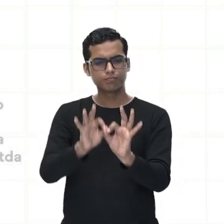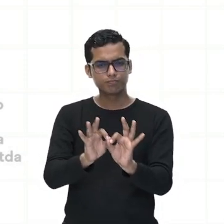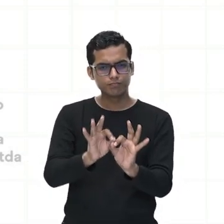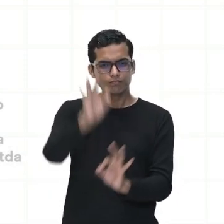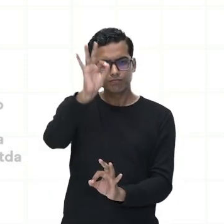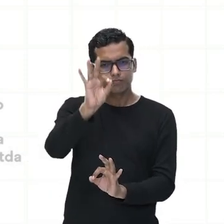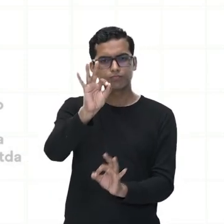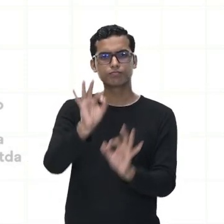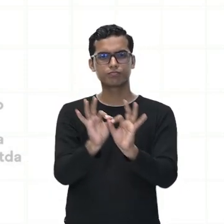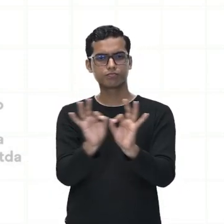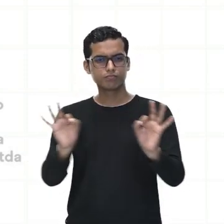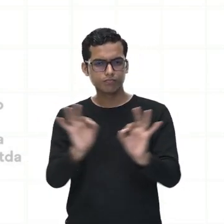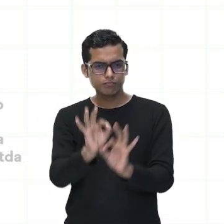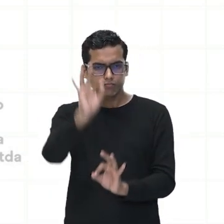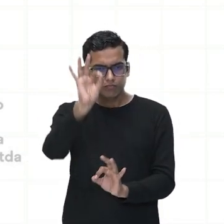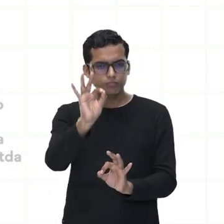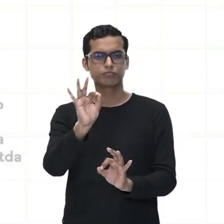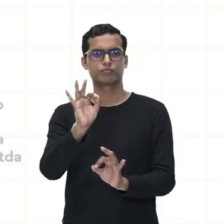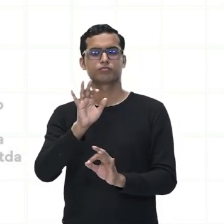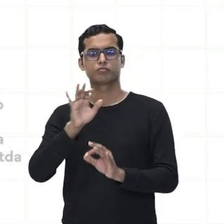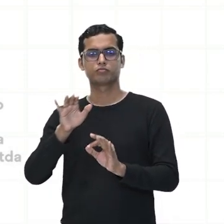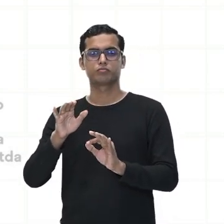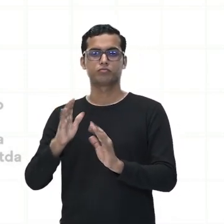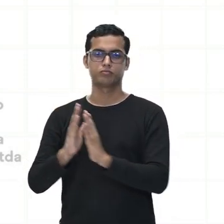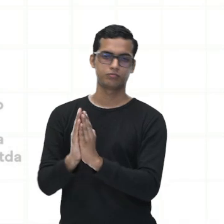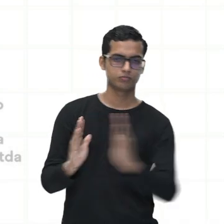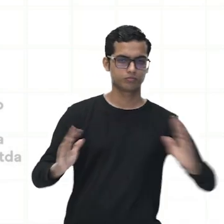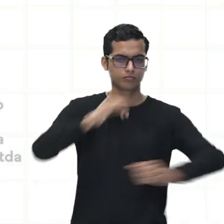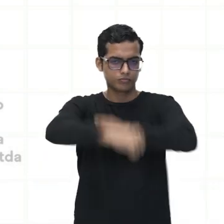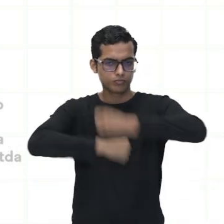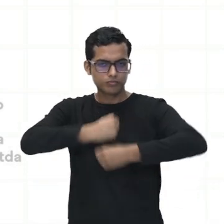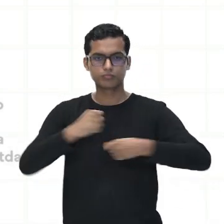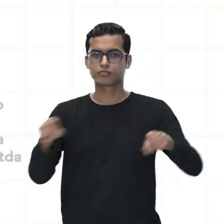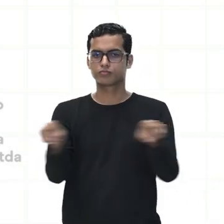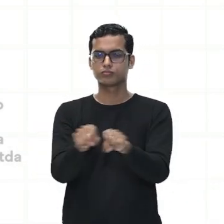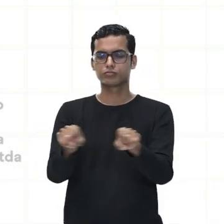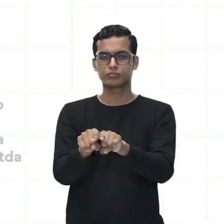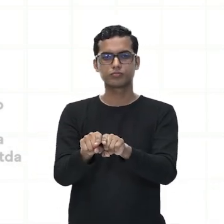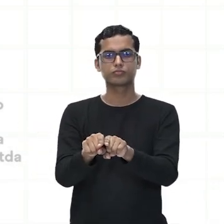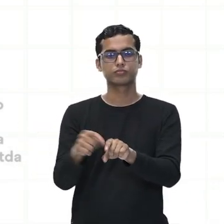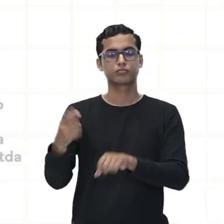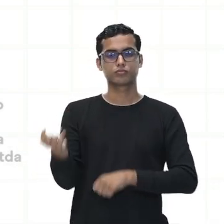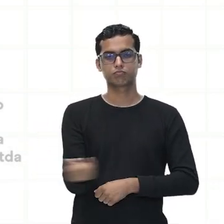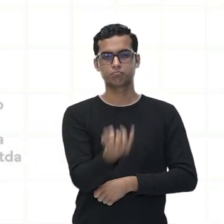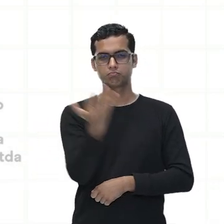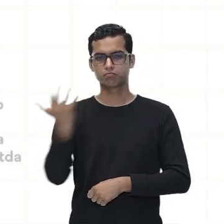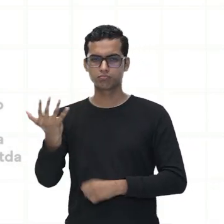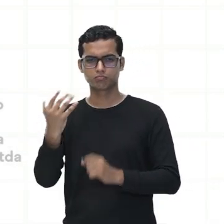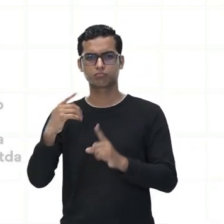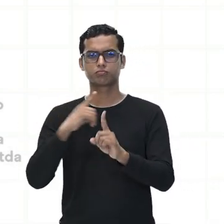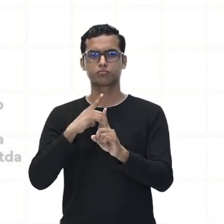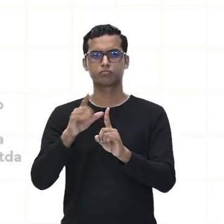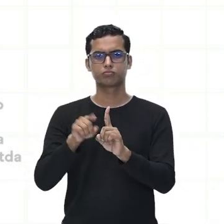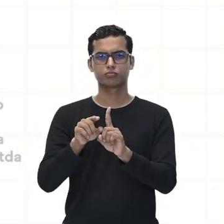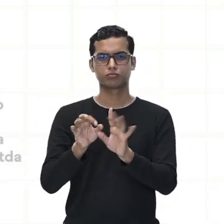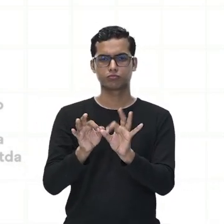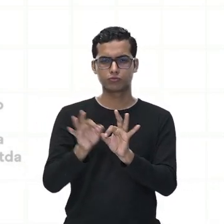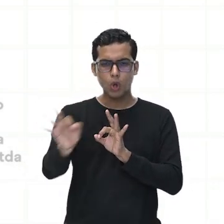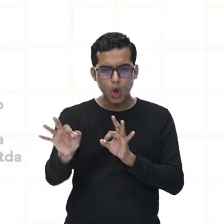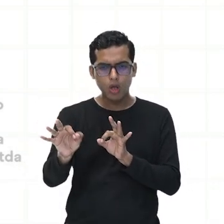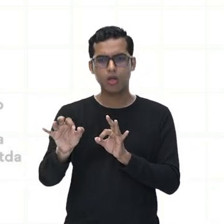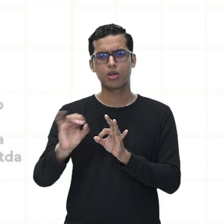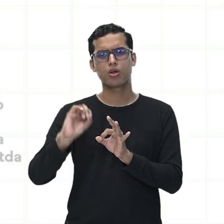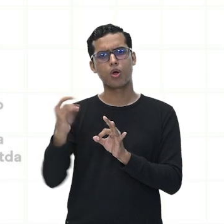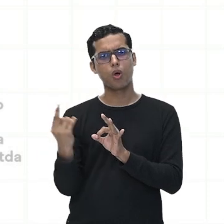ao longo de um ano, de um valor mínimo a um valor máximo. Isso está relacionado